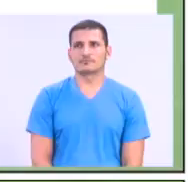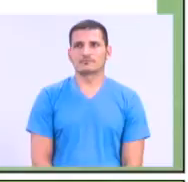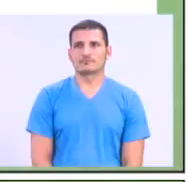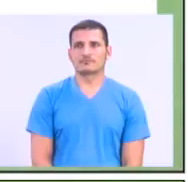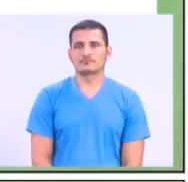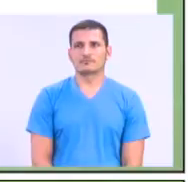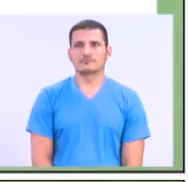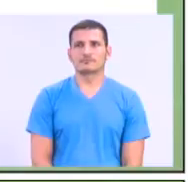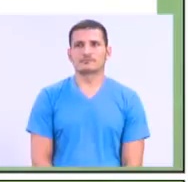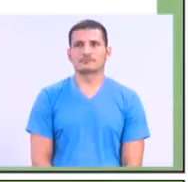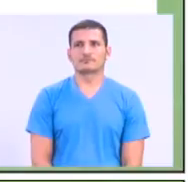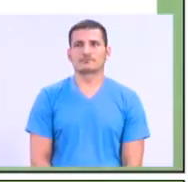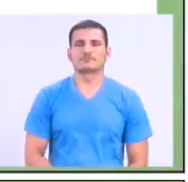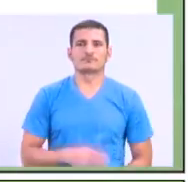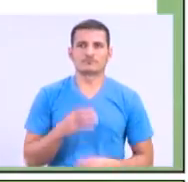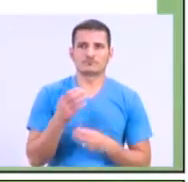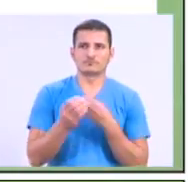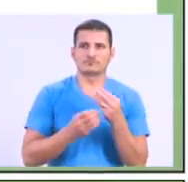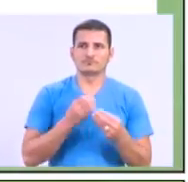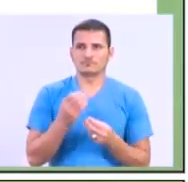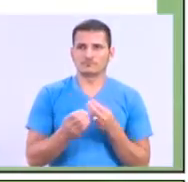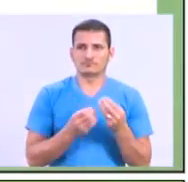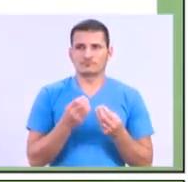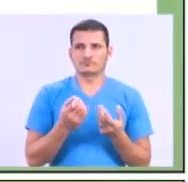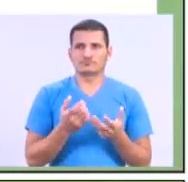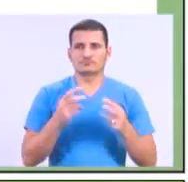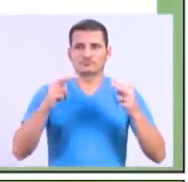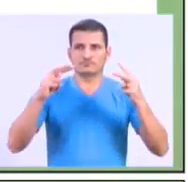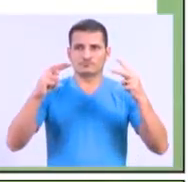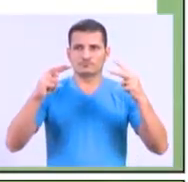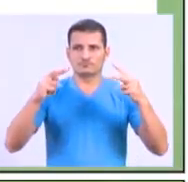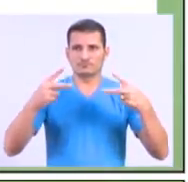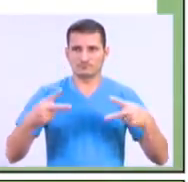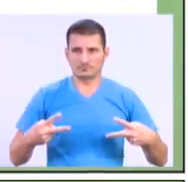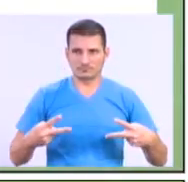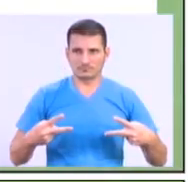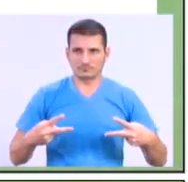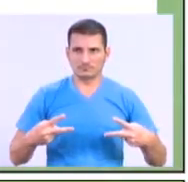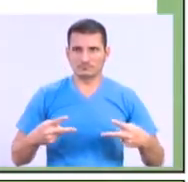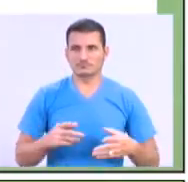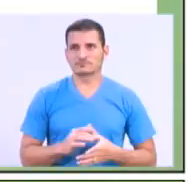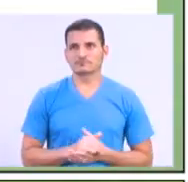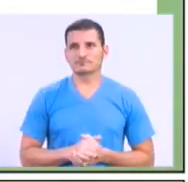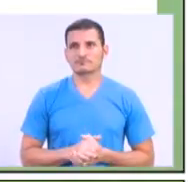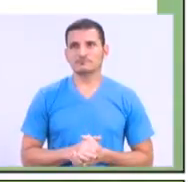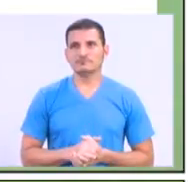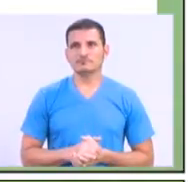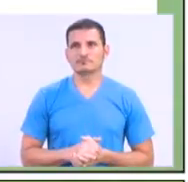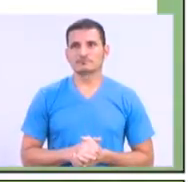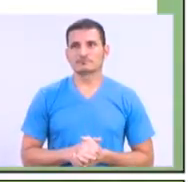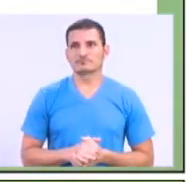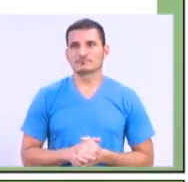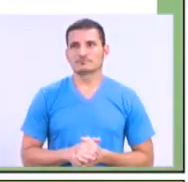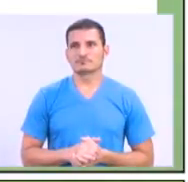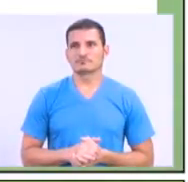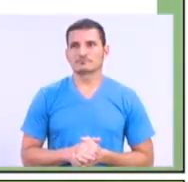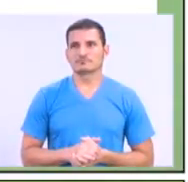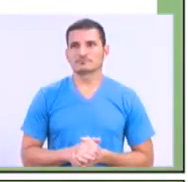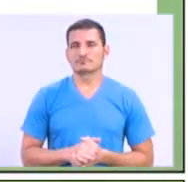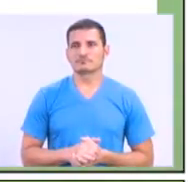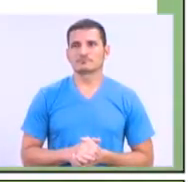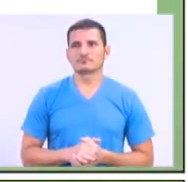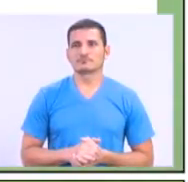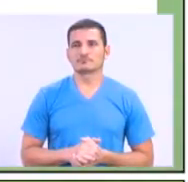Como a gente pode gerar um código HTML a partir disso, né? Então, nós temos aqui uma página com o título